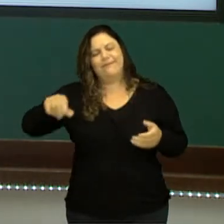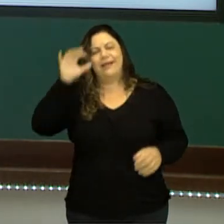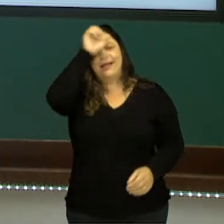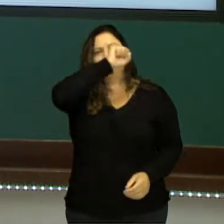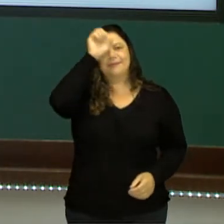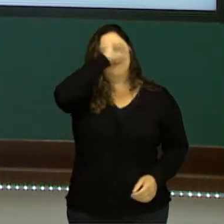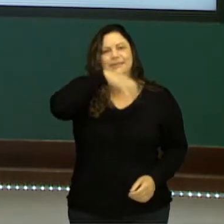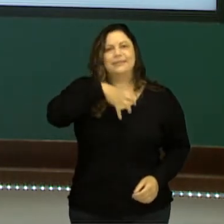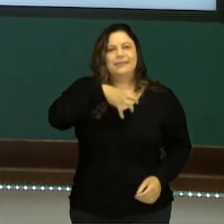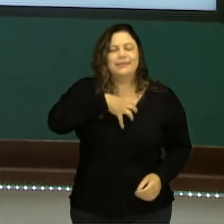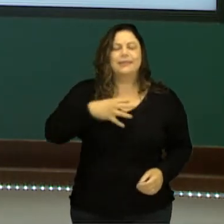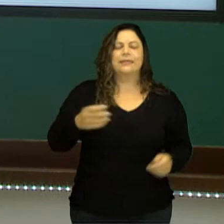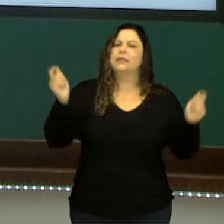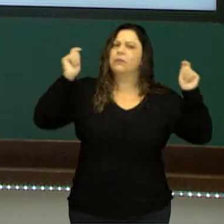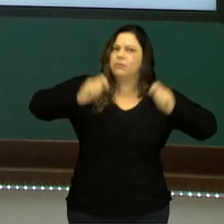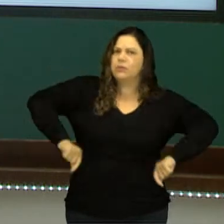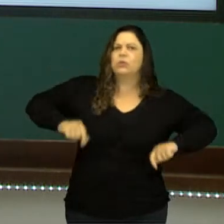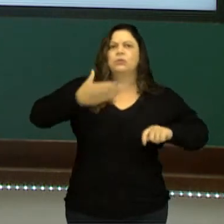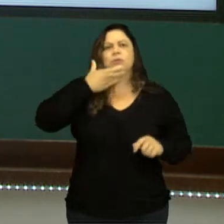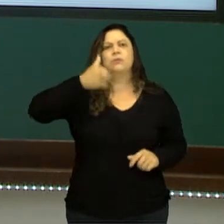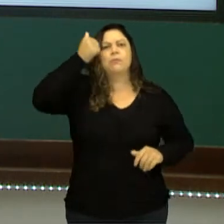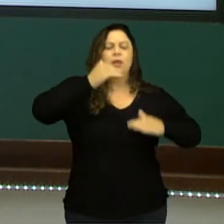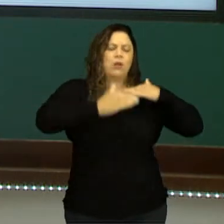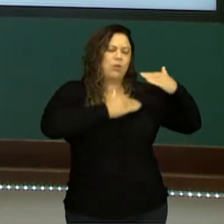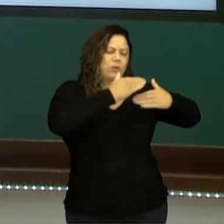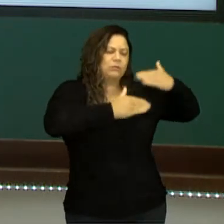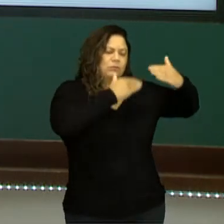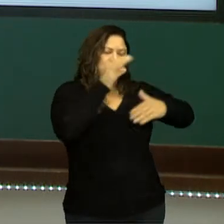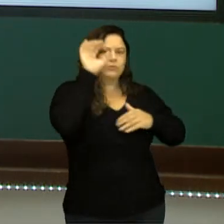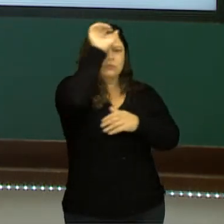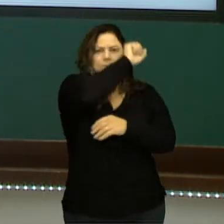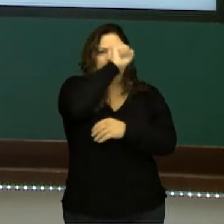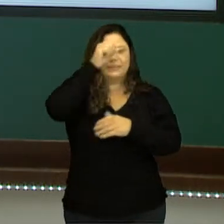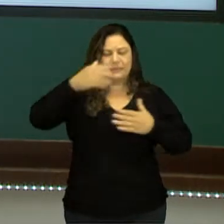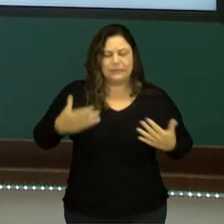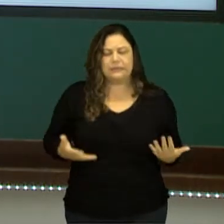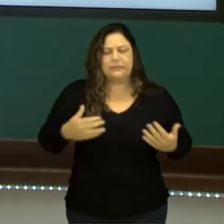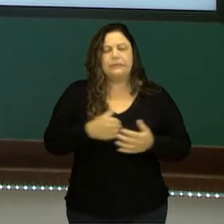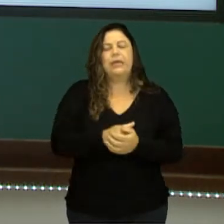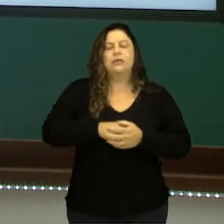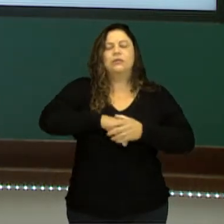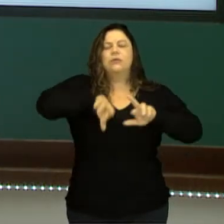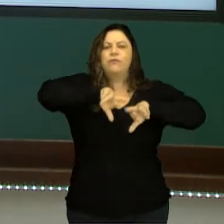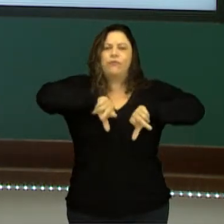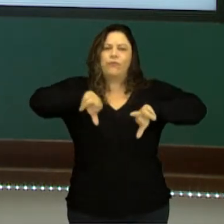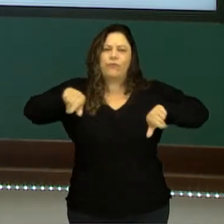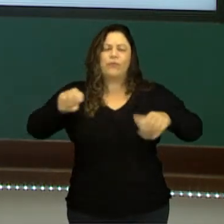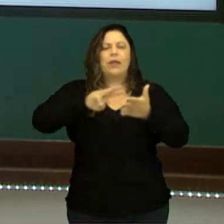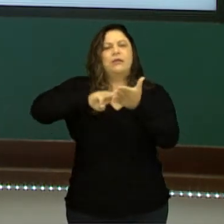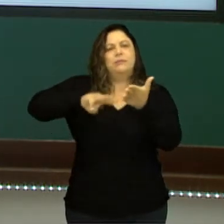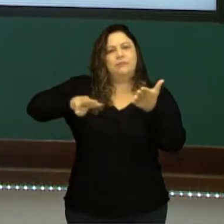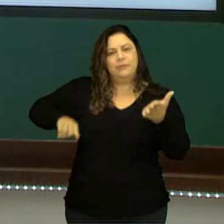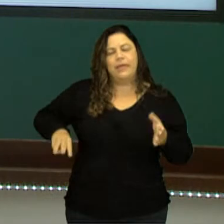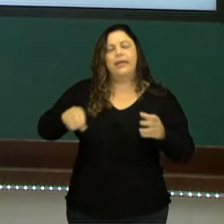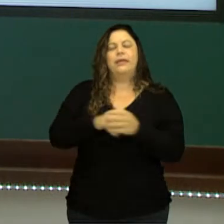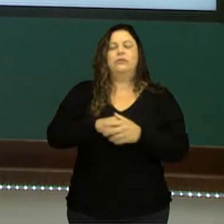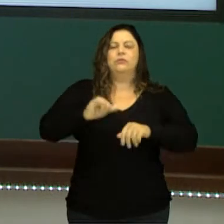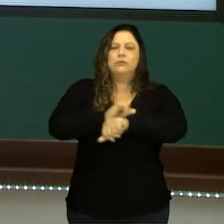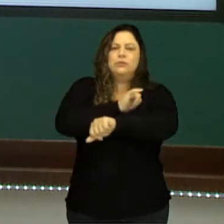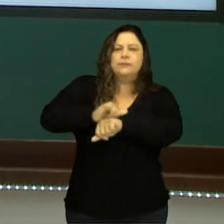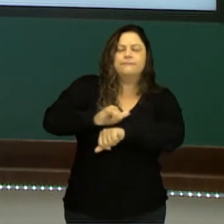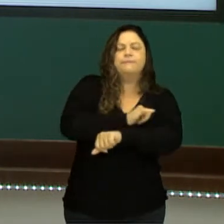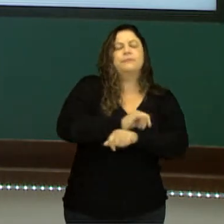né? Permite o melhor desenvolvimento da aprendizagem. Então nós temos vários métodos, várias estratégias que podem